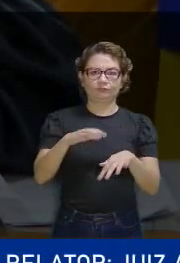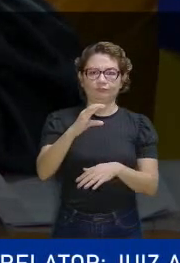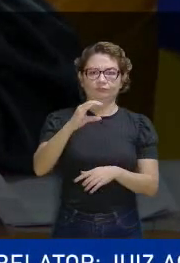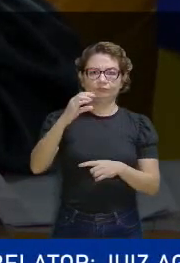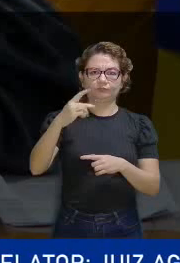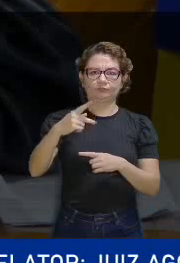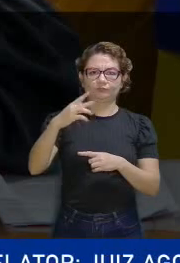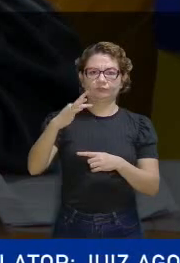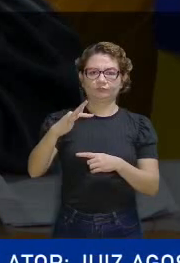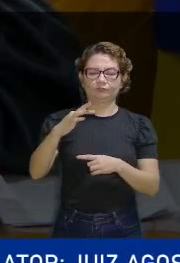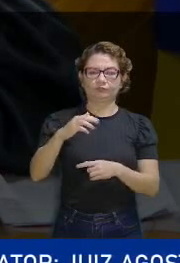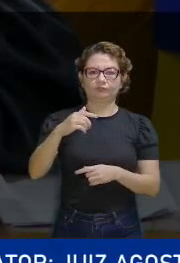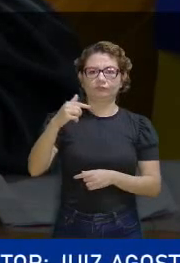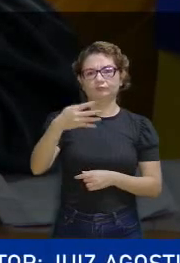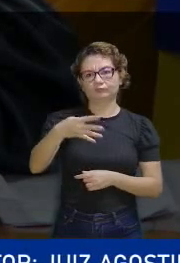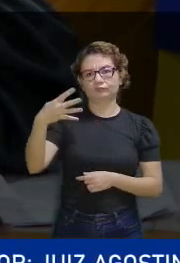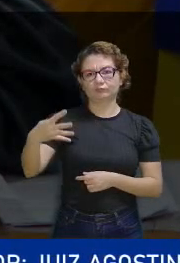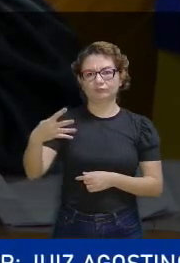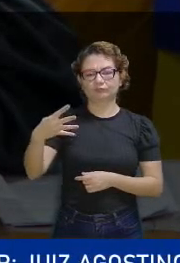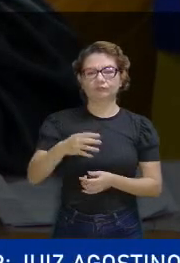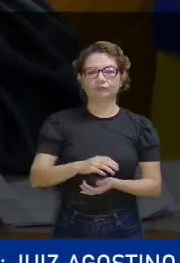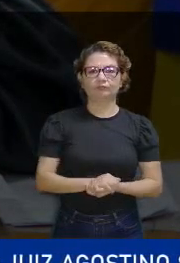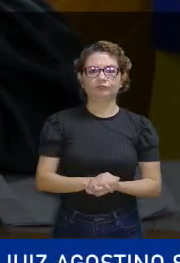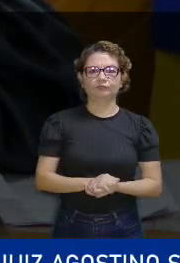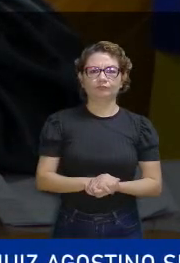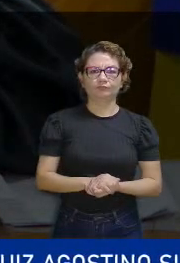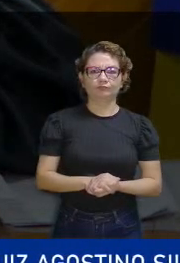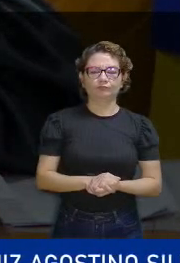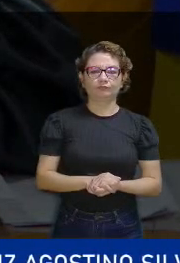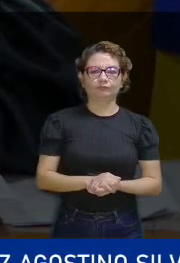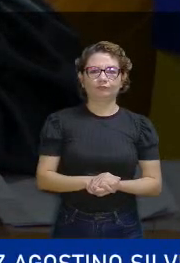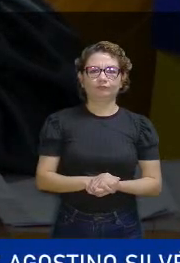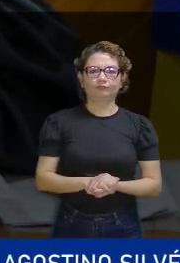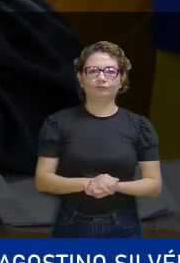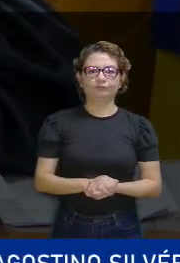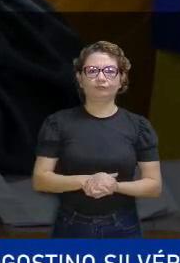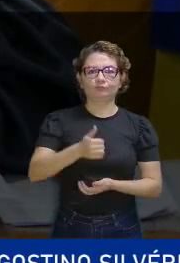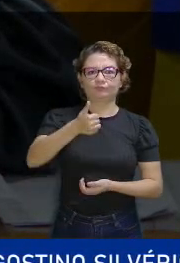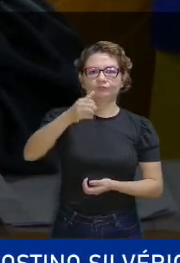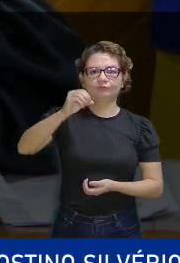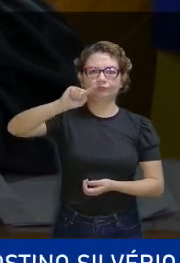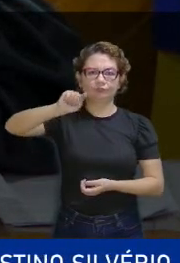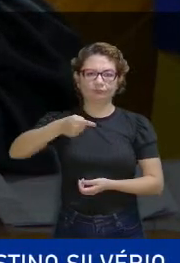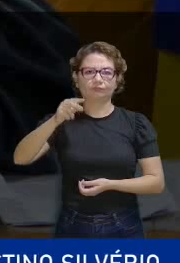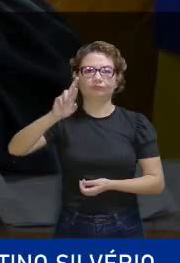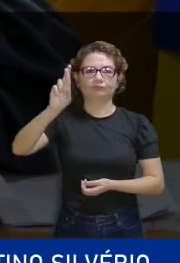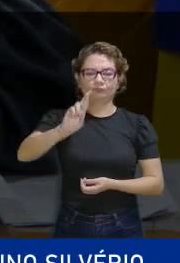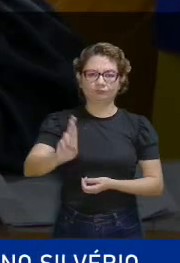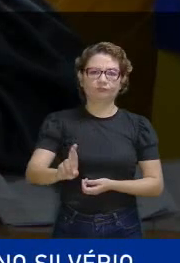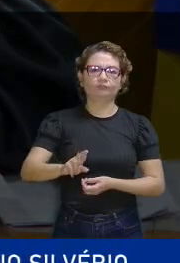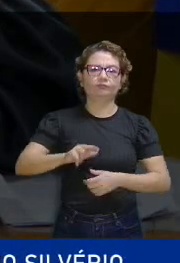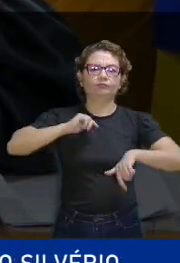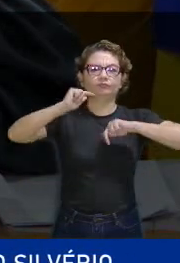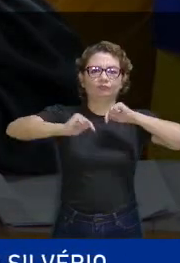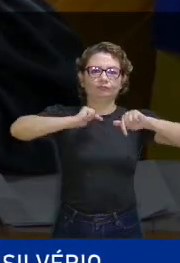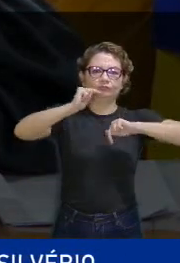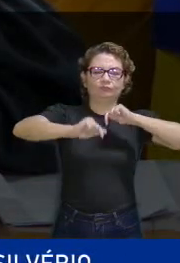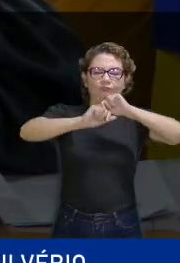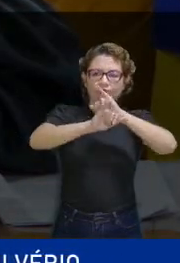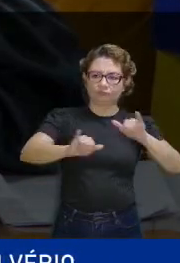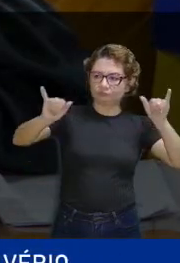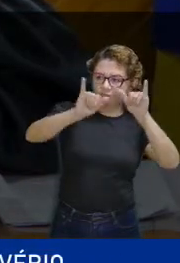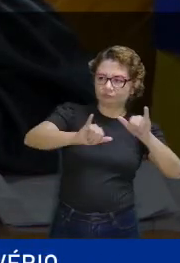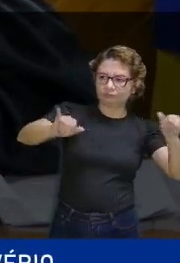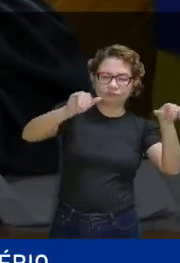CPF 7244, em 26/8/2022, R$ 10.000, atividades de